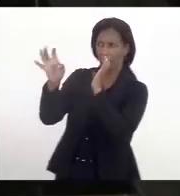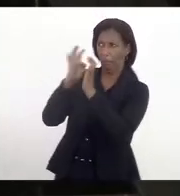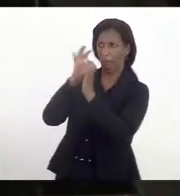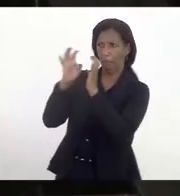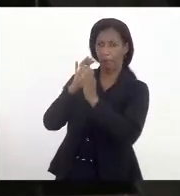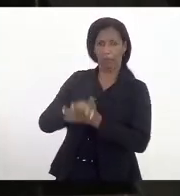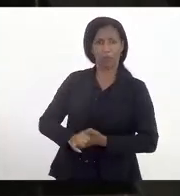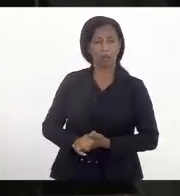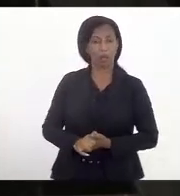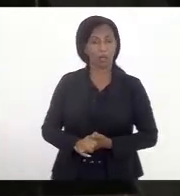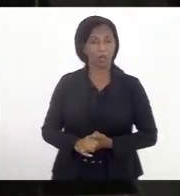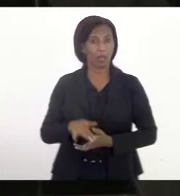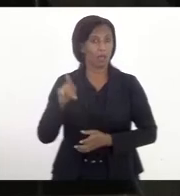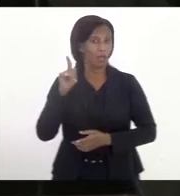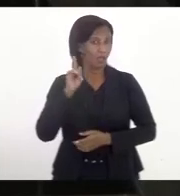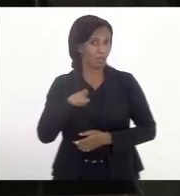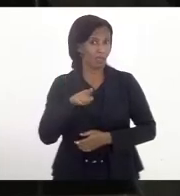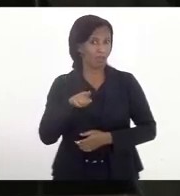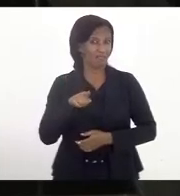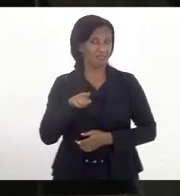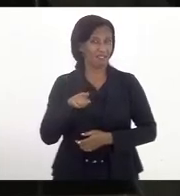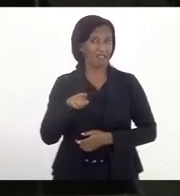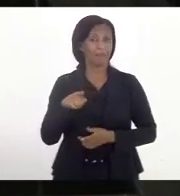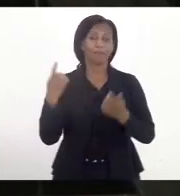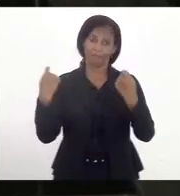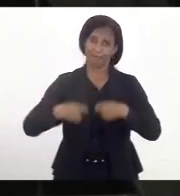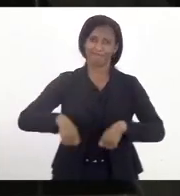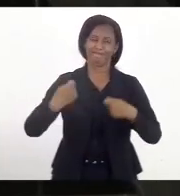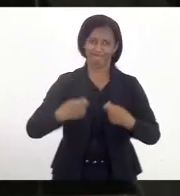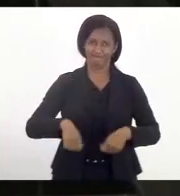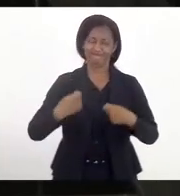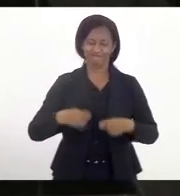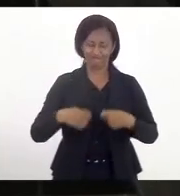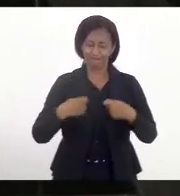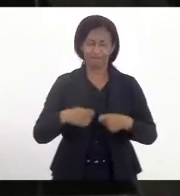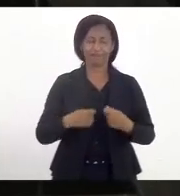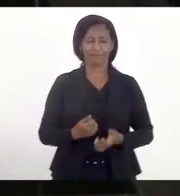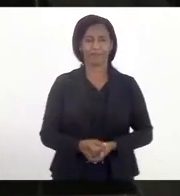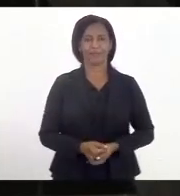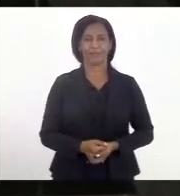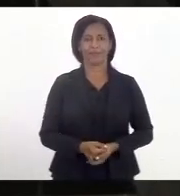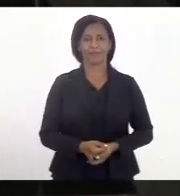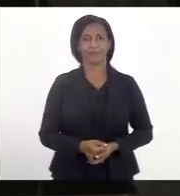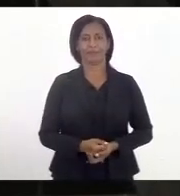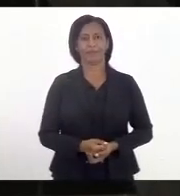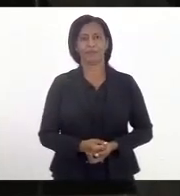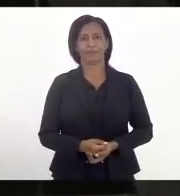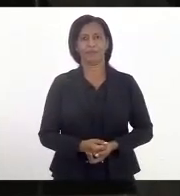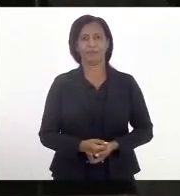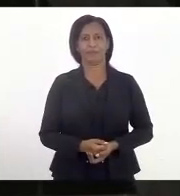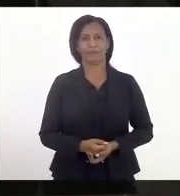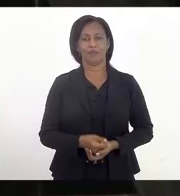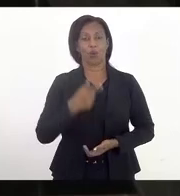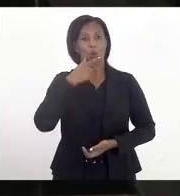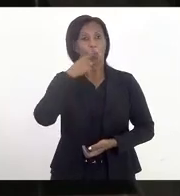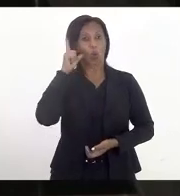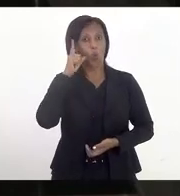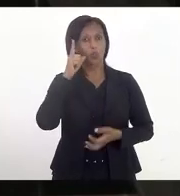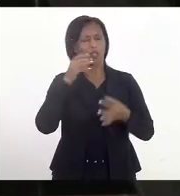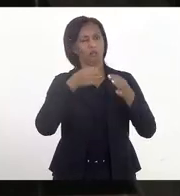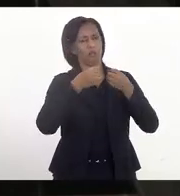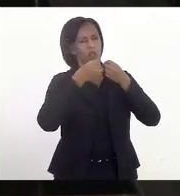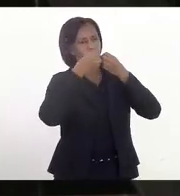e são absolutamente necessárias absolutamente necessária antes de discursei